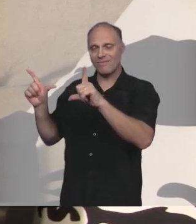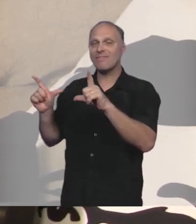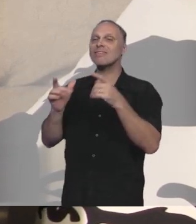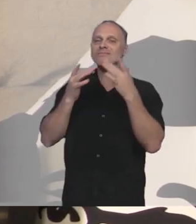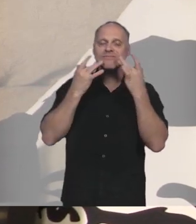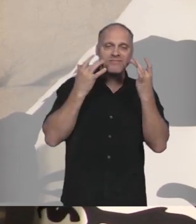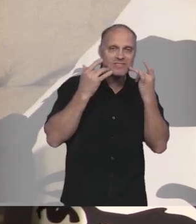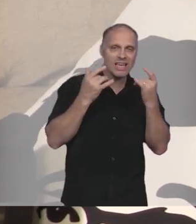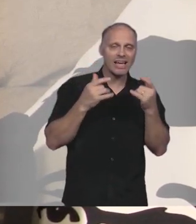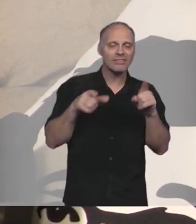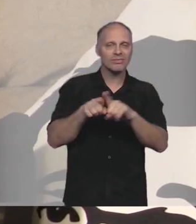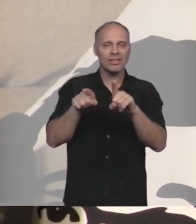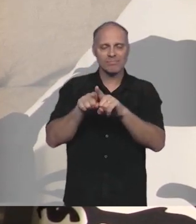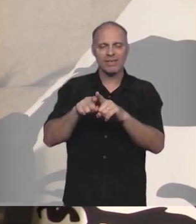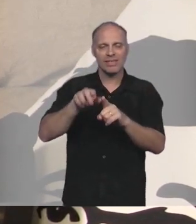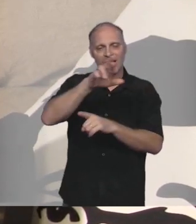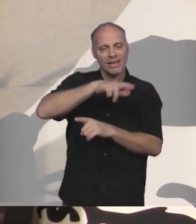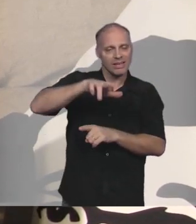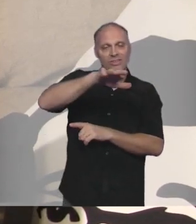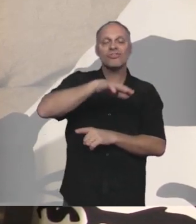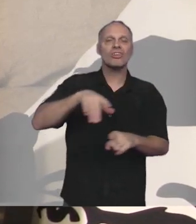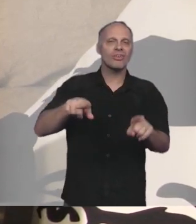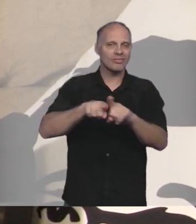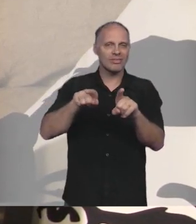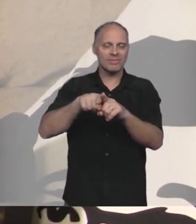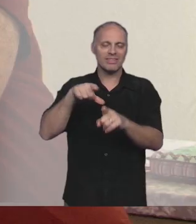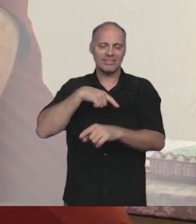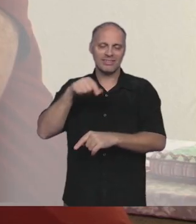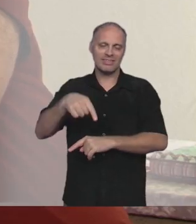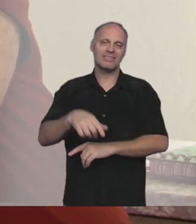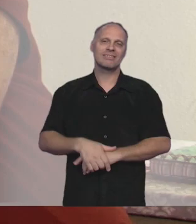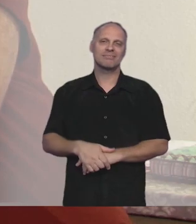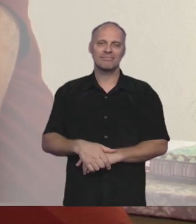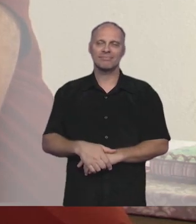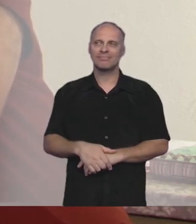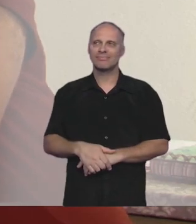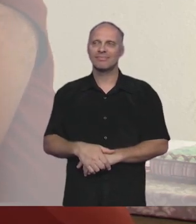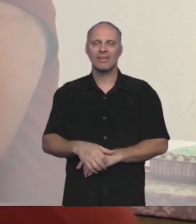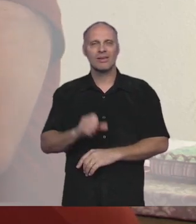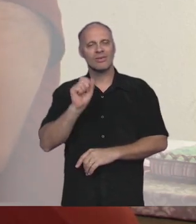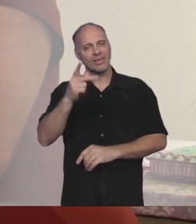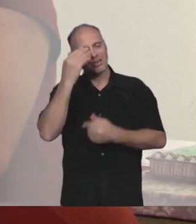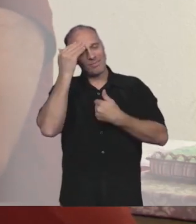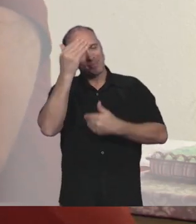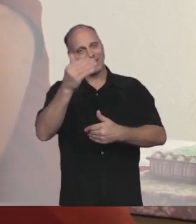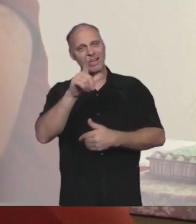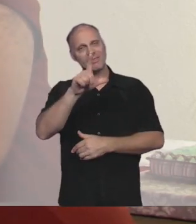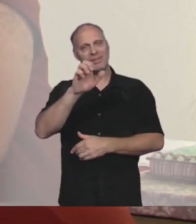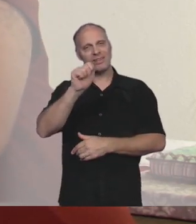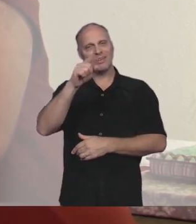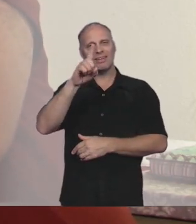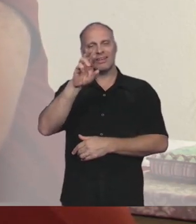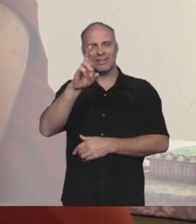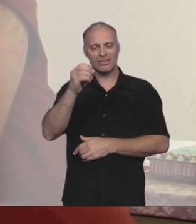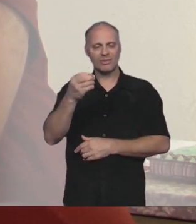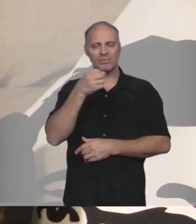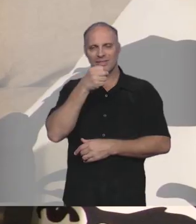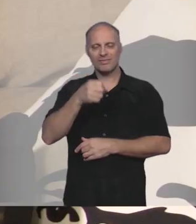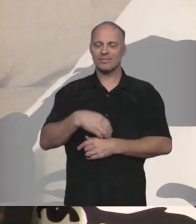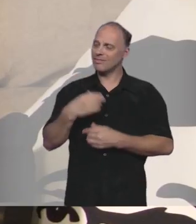Sim. Joia, muito obrigado, Leandro, por nos receber. Beleza, eu que agradeço. Foi uma honra a